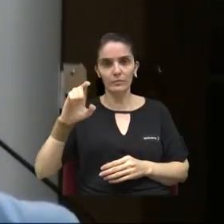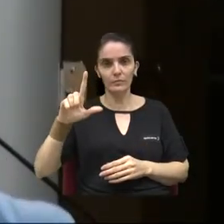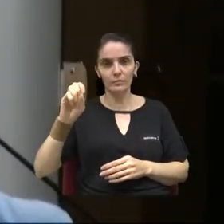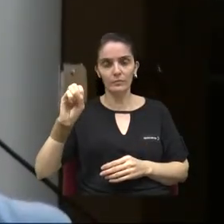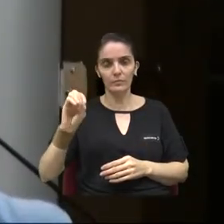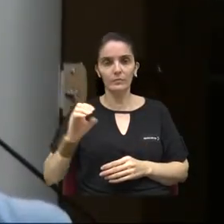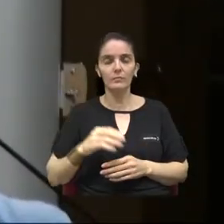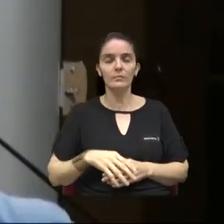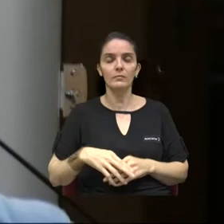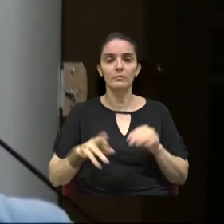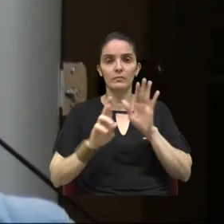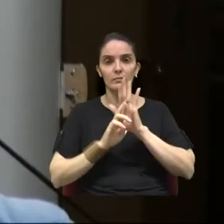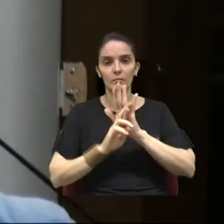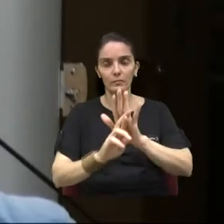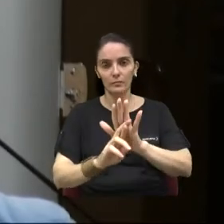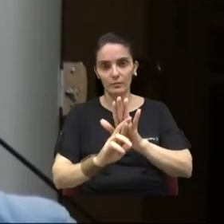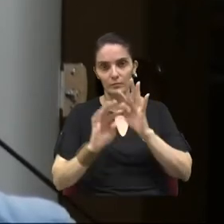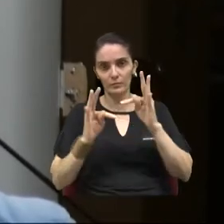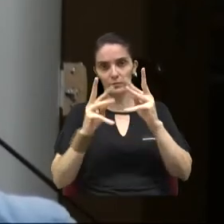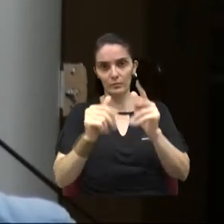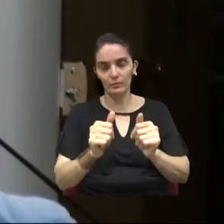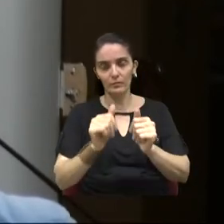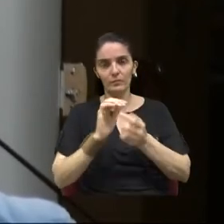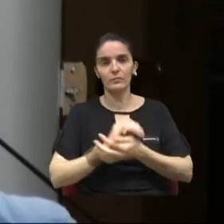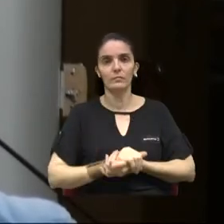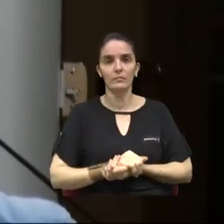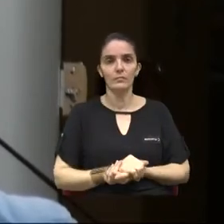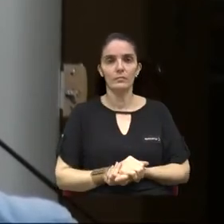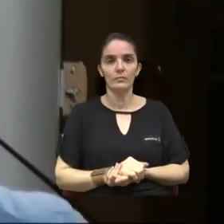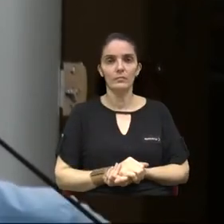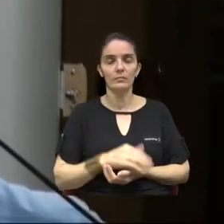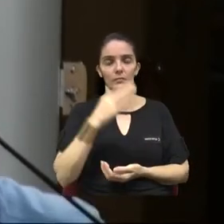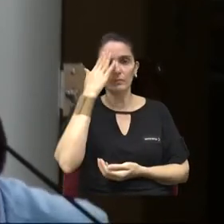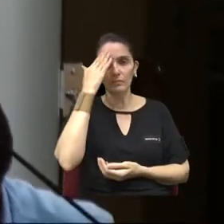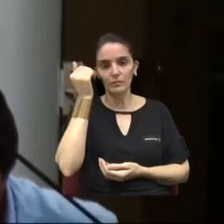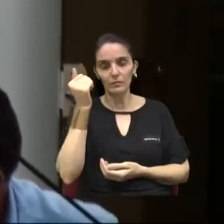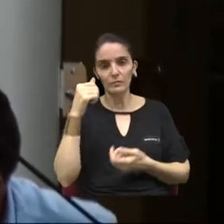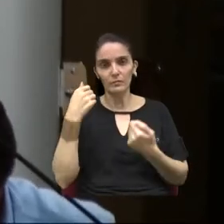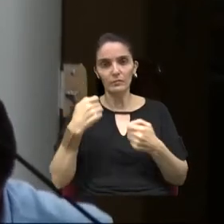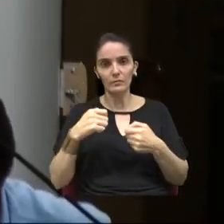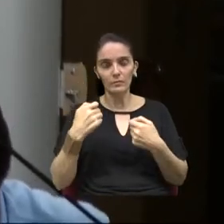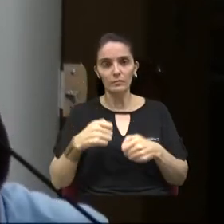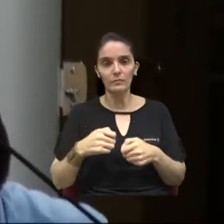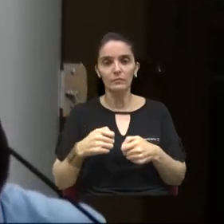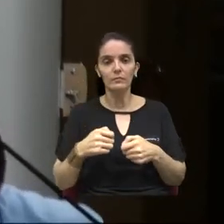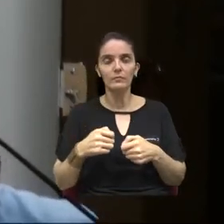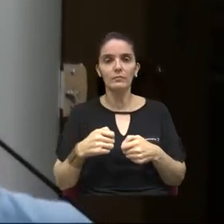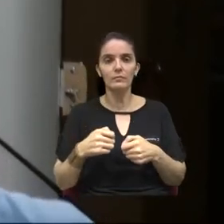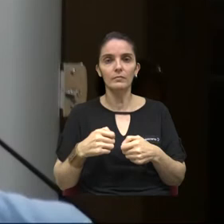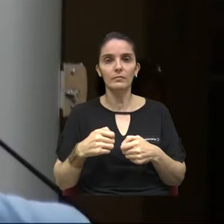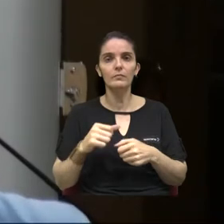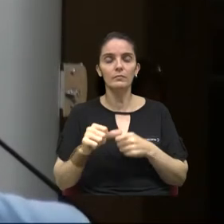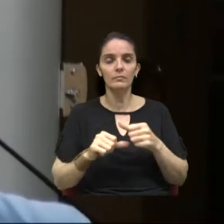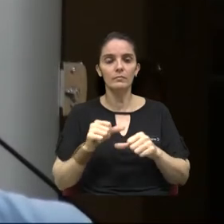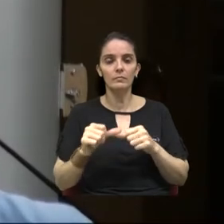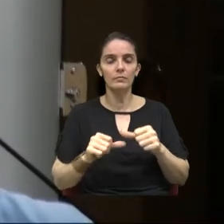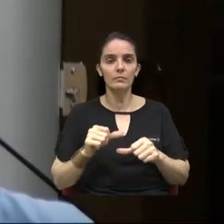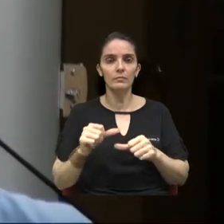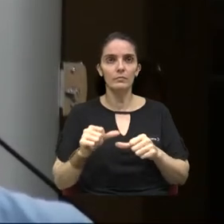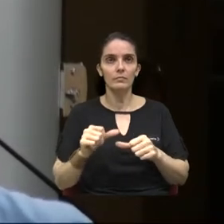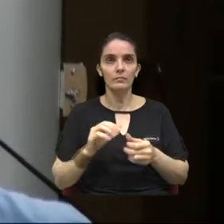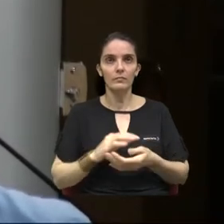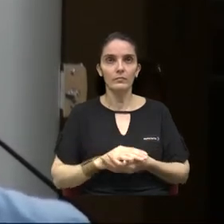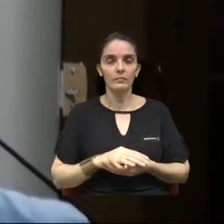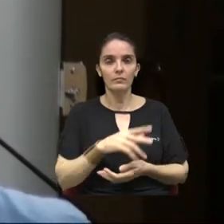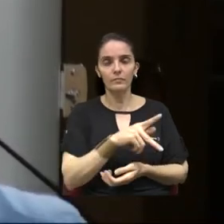que está aqui representando toda a diretoria, sabendo da necessidade dessa mudança. E,